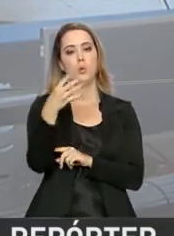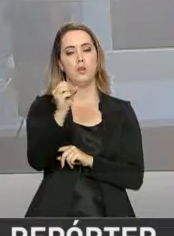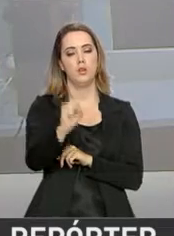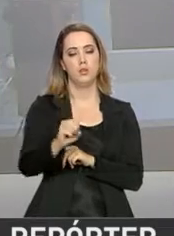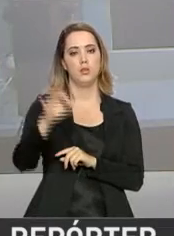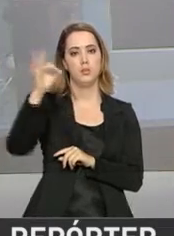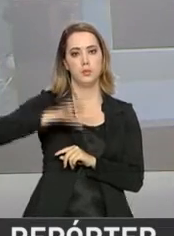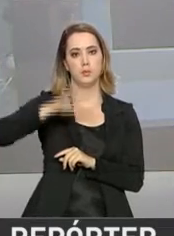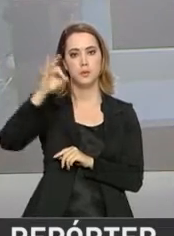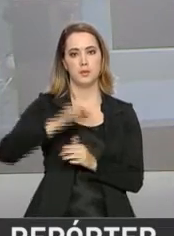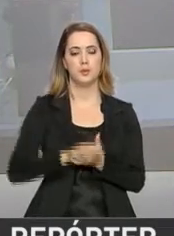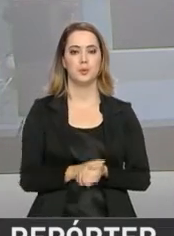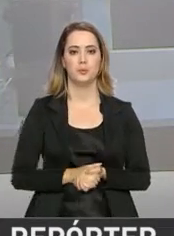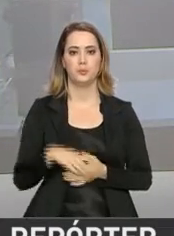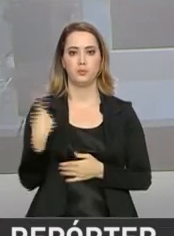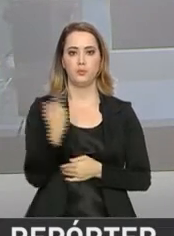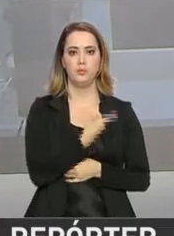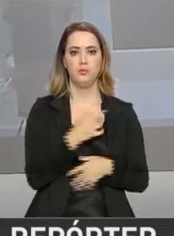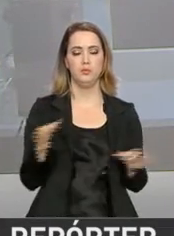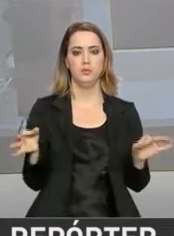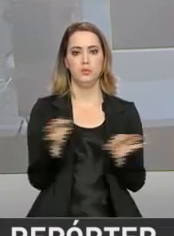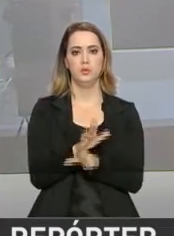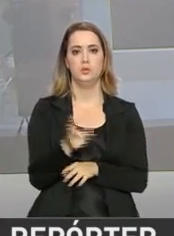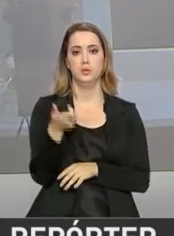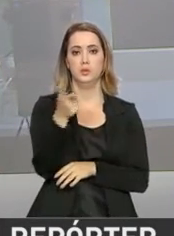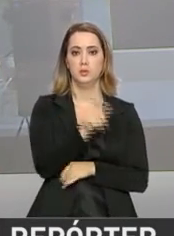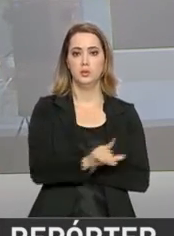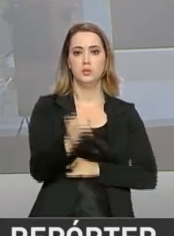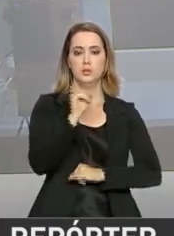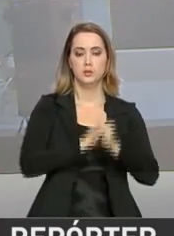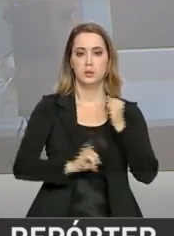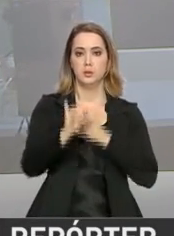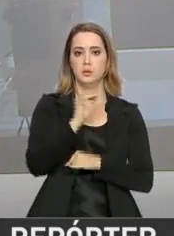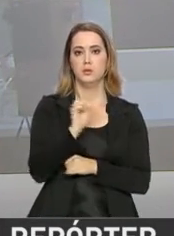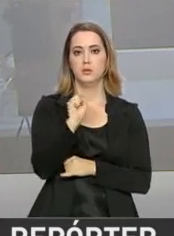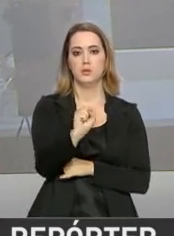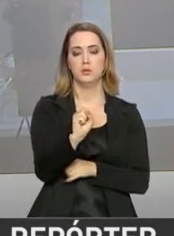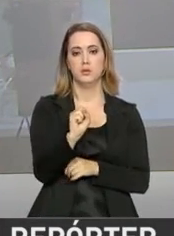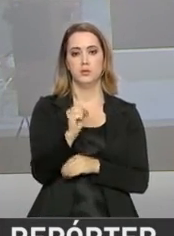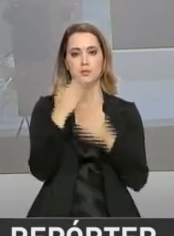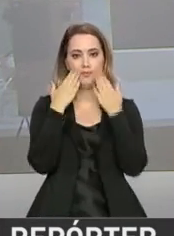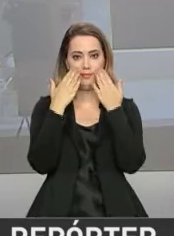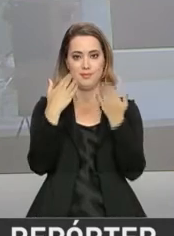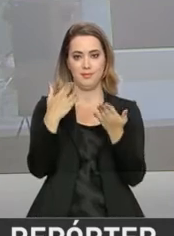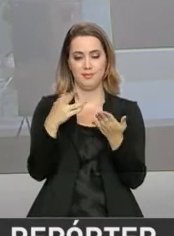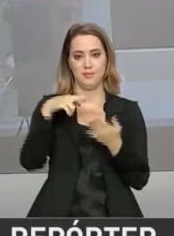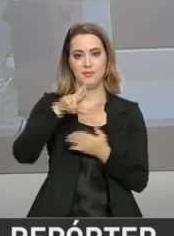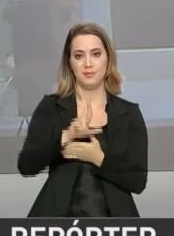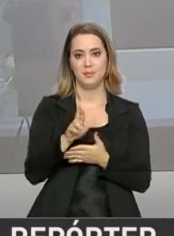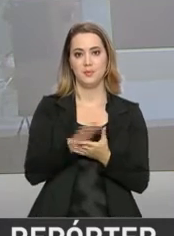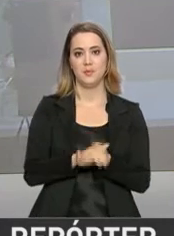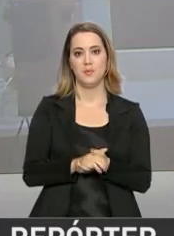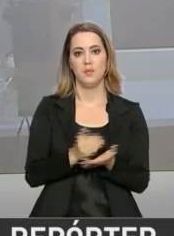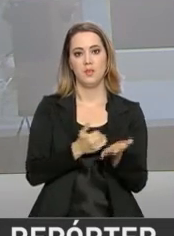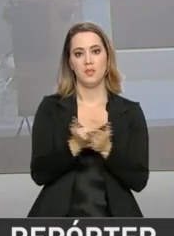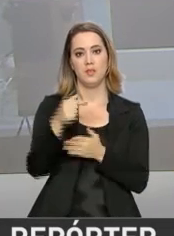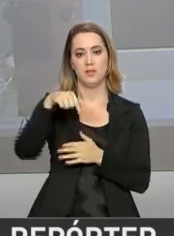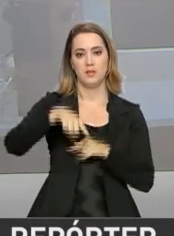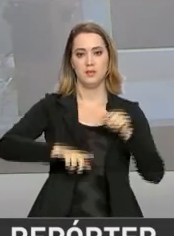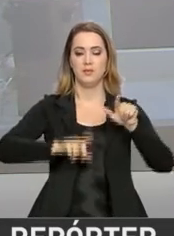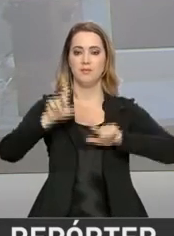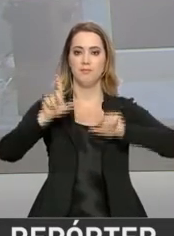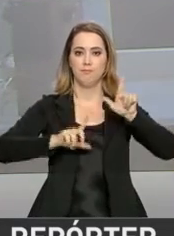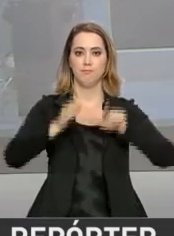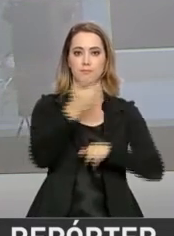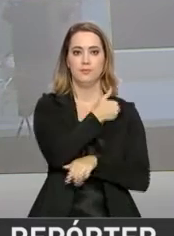preferência. Nós ficamos por aqui, voltamos a qualquer momento com outras informações ou na próxima edição do Repórter NBR. Continue